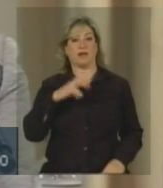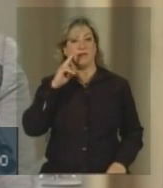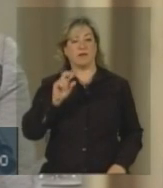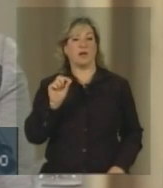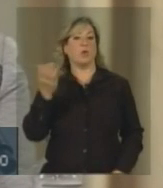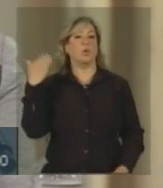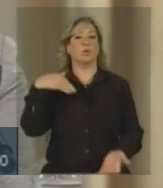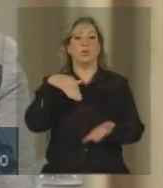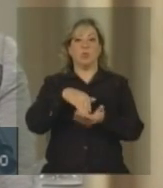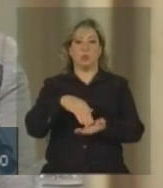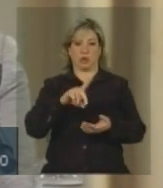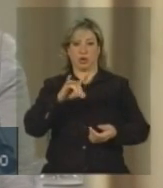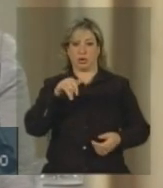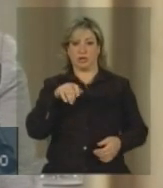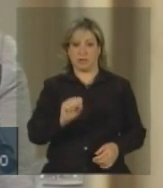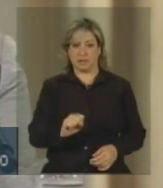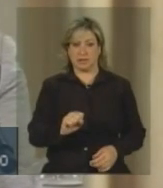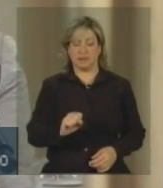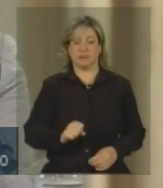últimos dias é que há